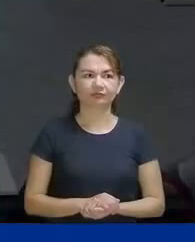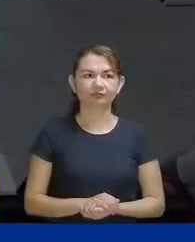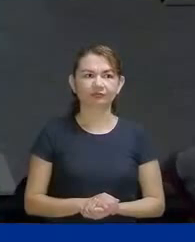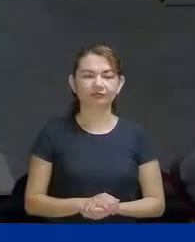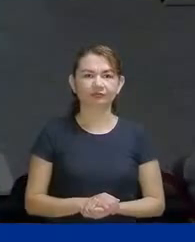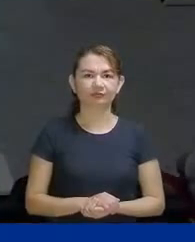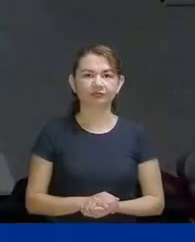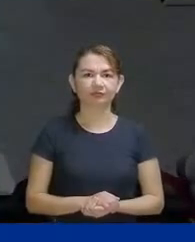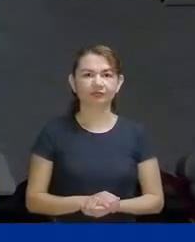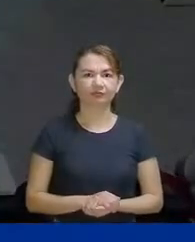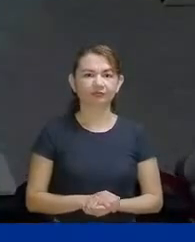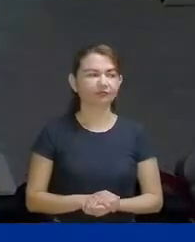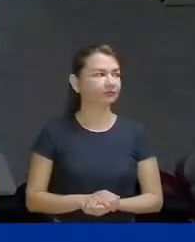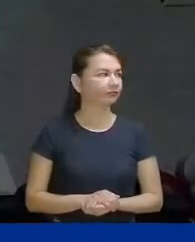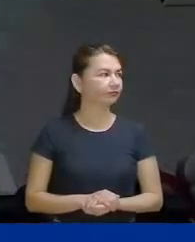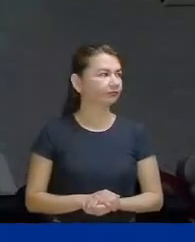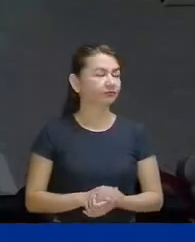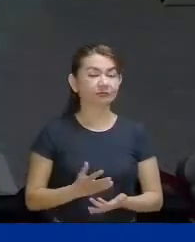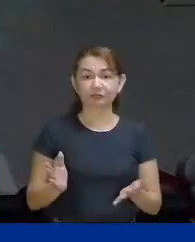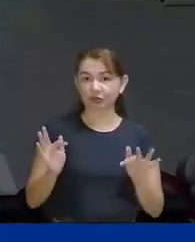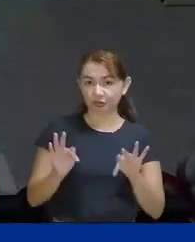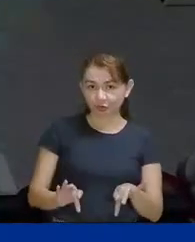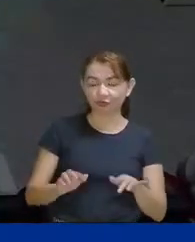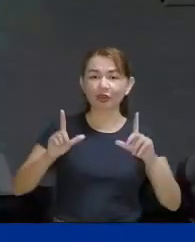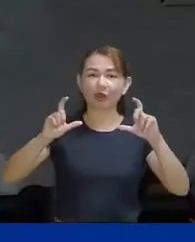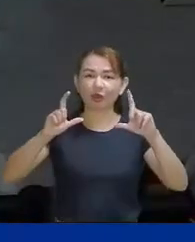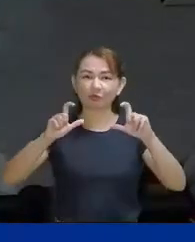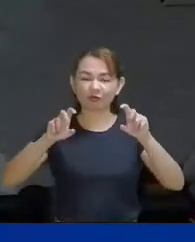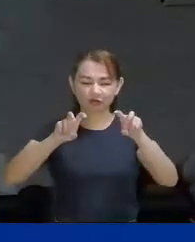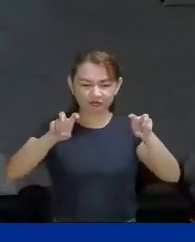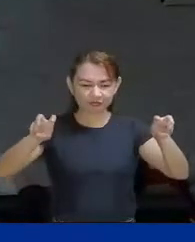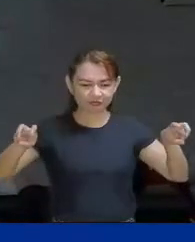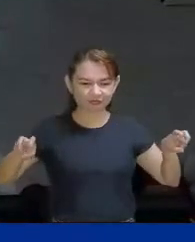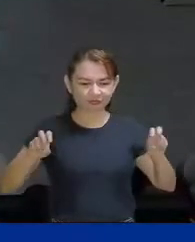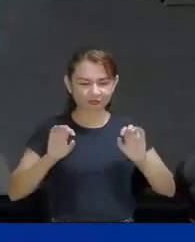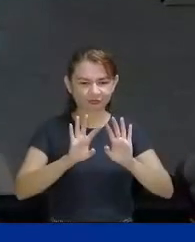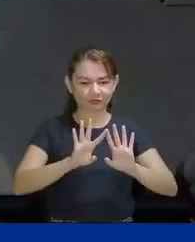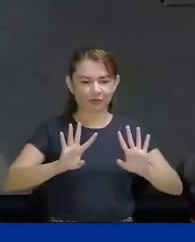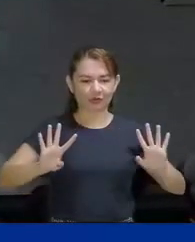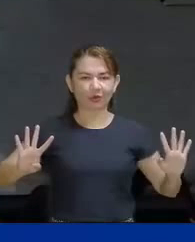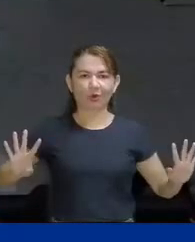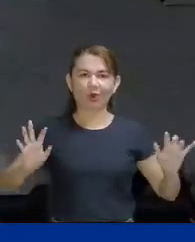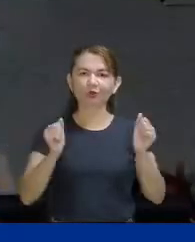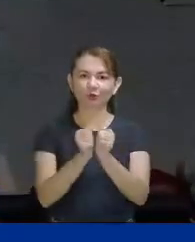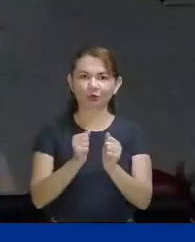Perfeito. Então a Hanna fica, ao final batemos com as fotos com todos os juízes membros,